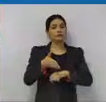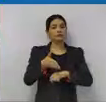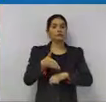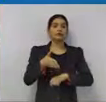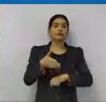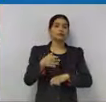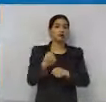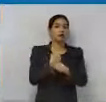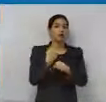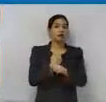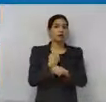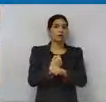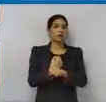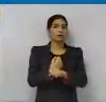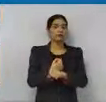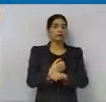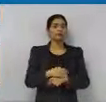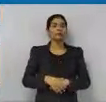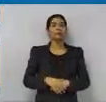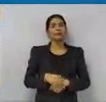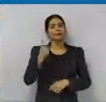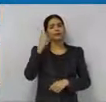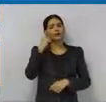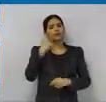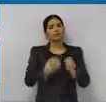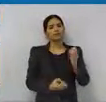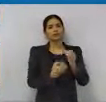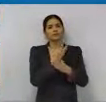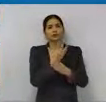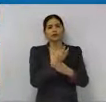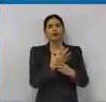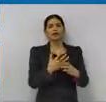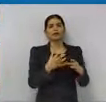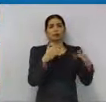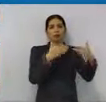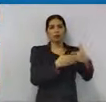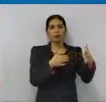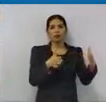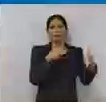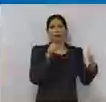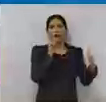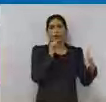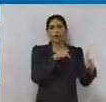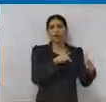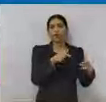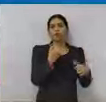nessa obra. Construção de um reservatório metálico,